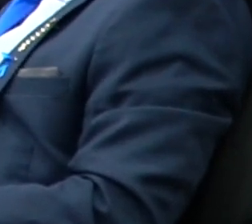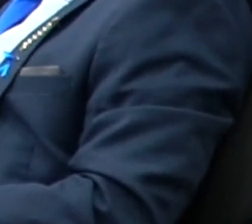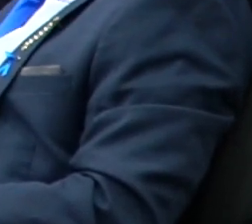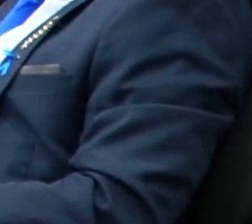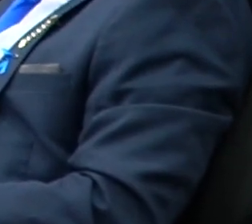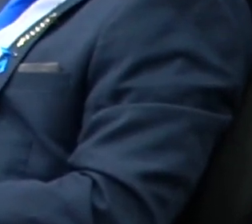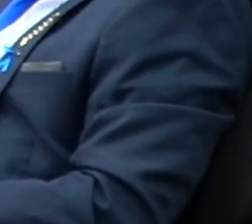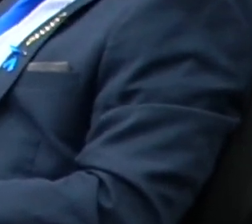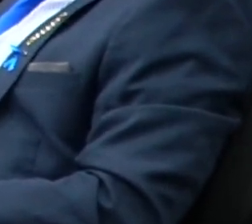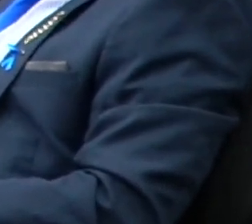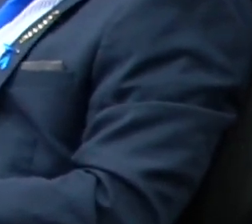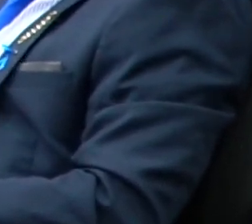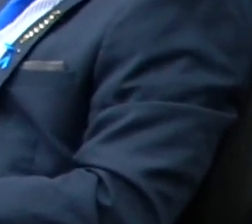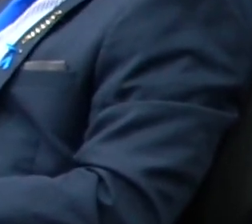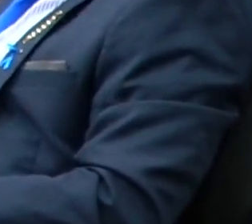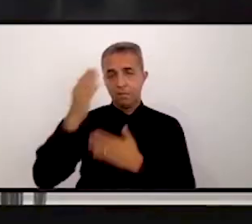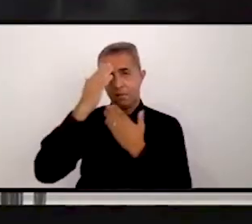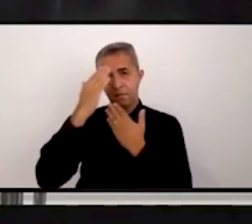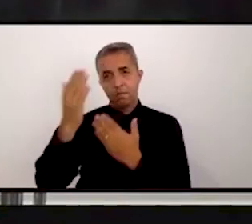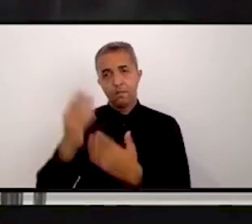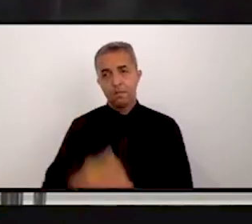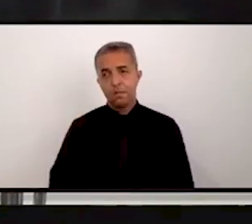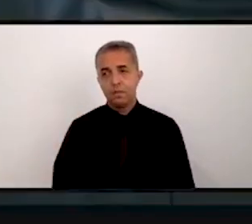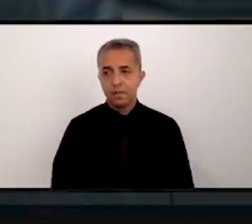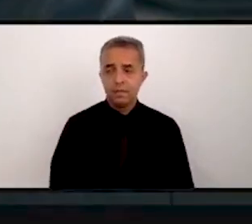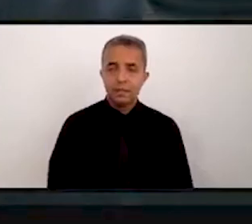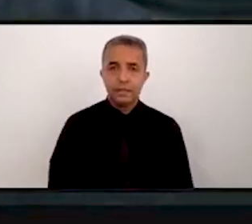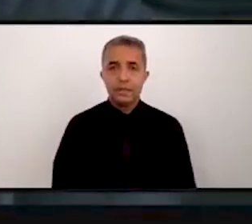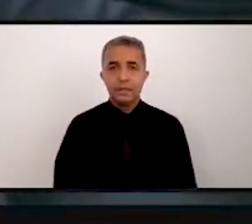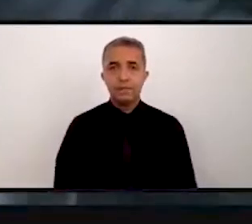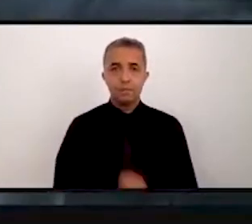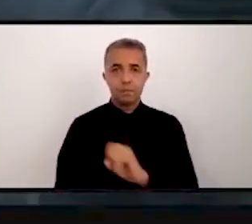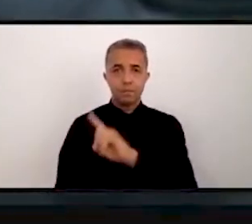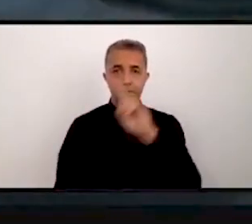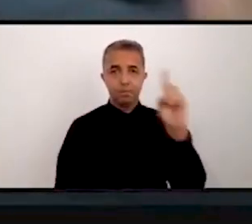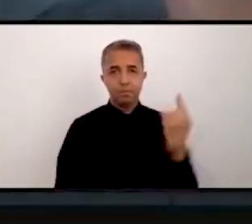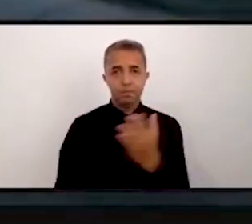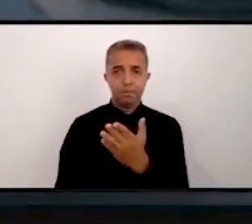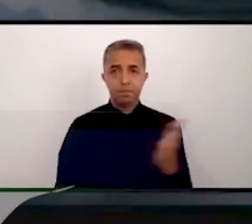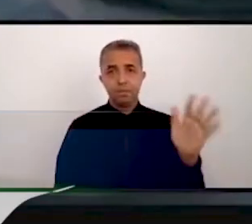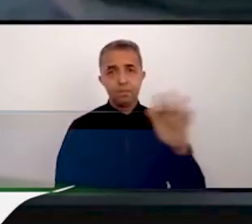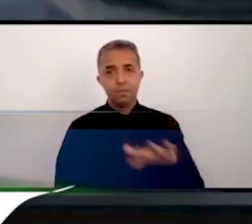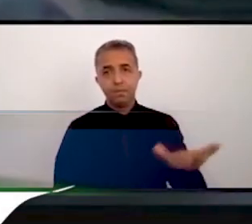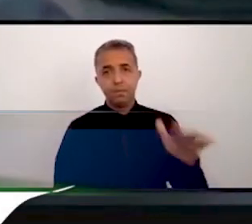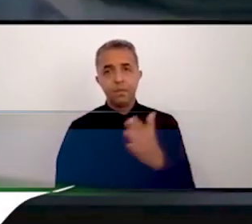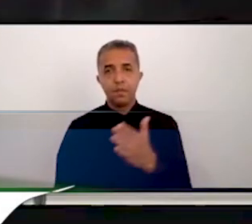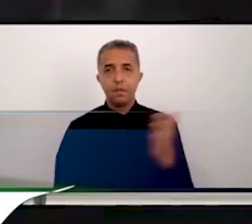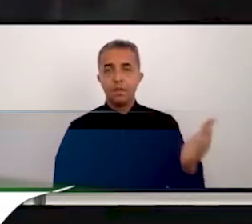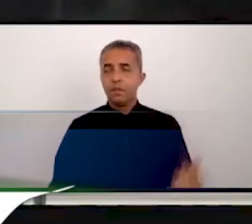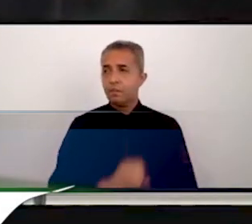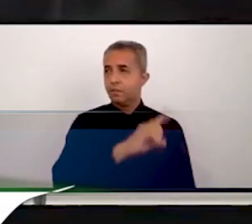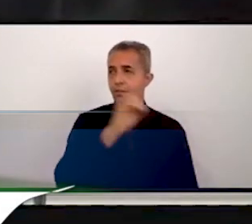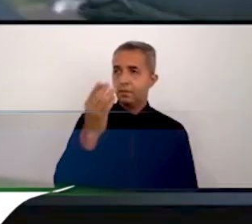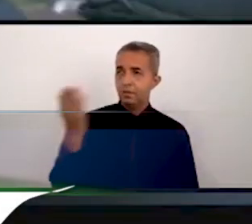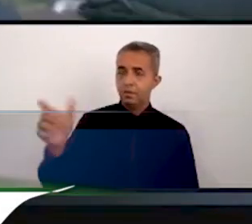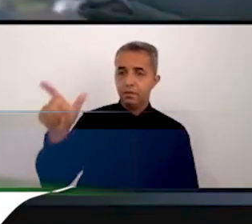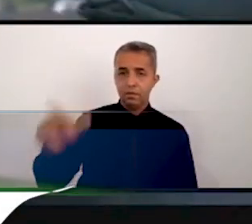da empresária e do evento. Bom dia, nobres pares dessa casa, bom dia, Suelen, seja muito